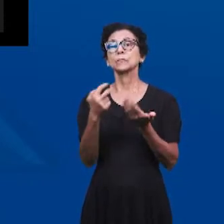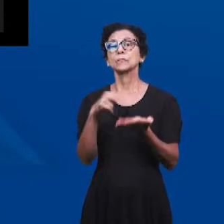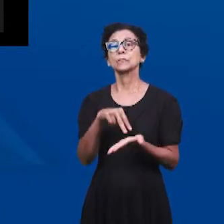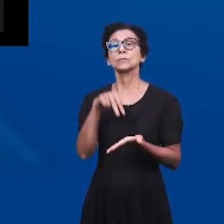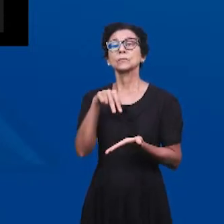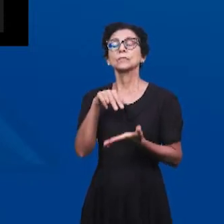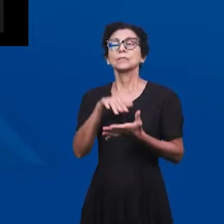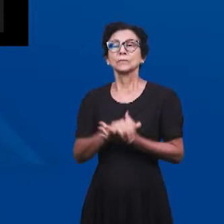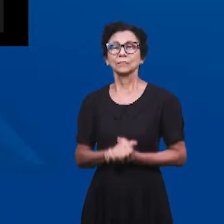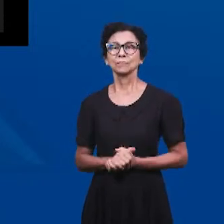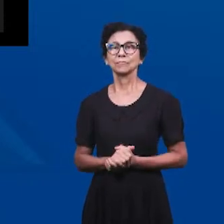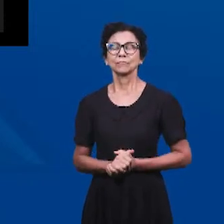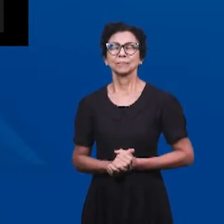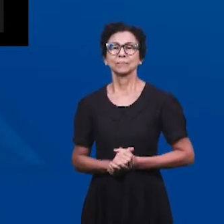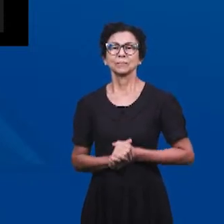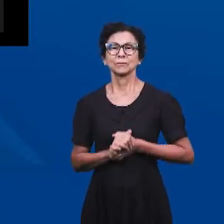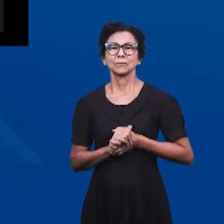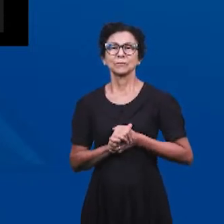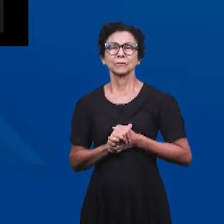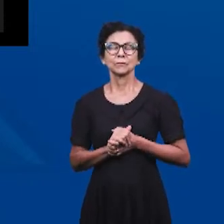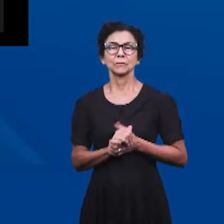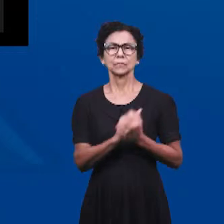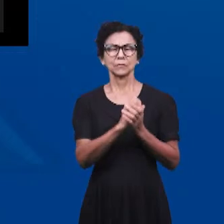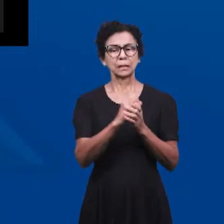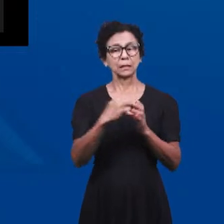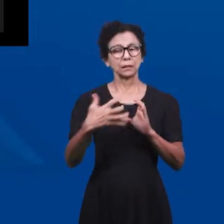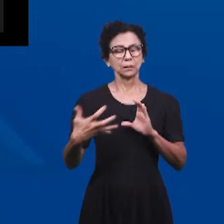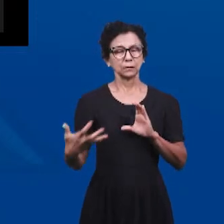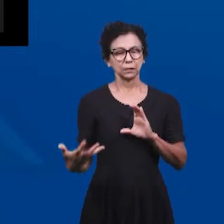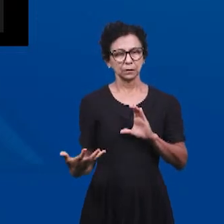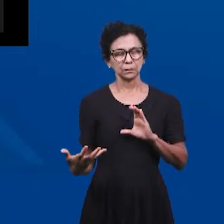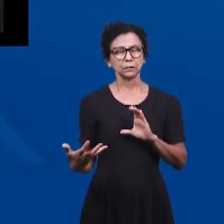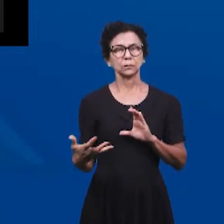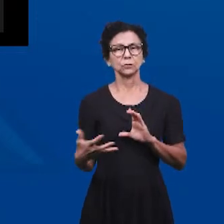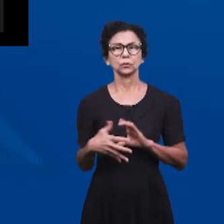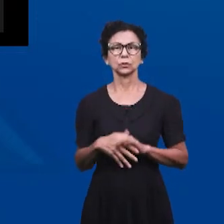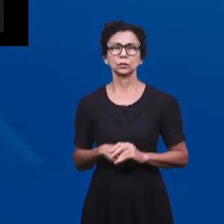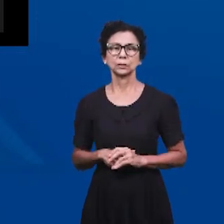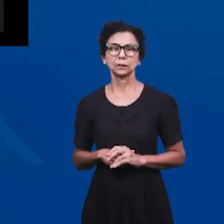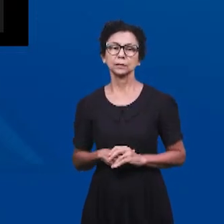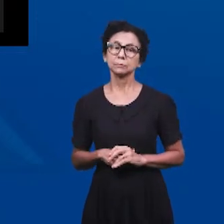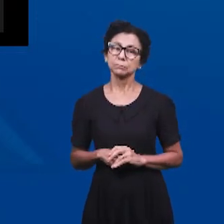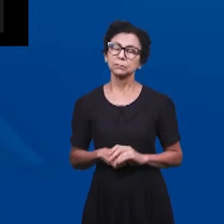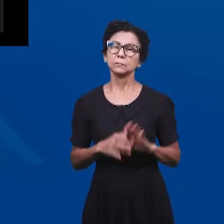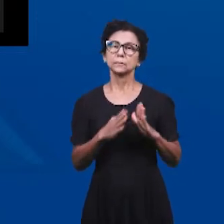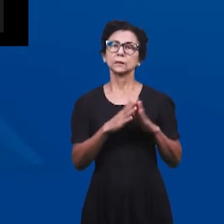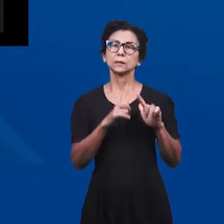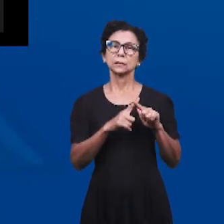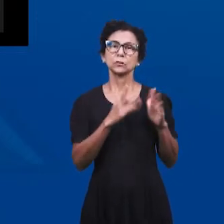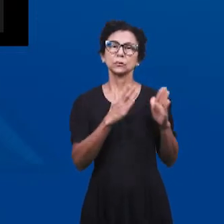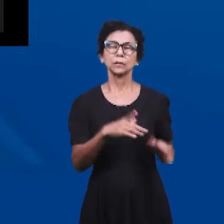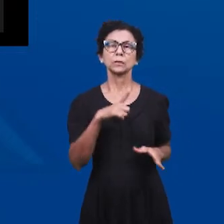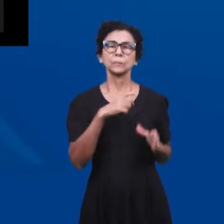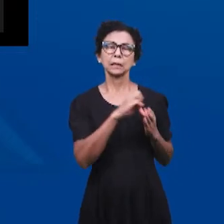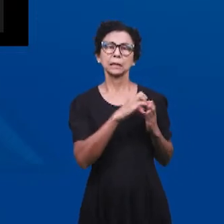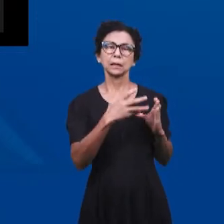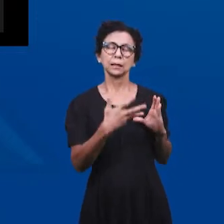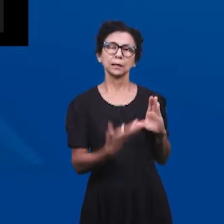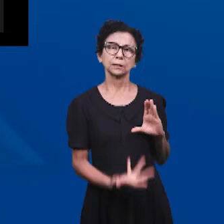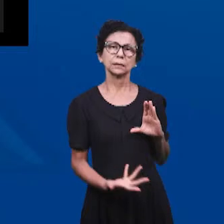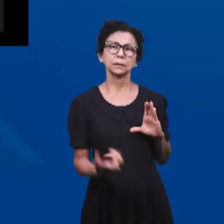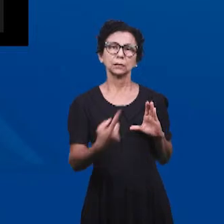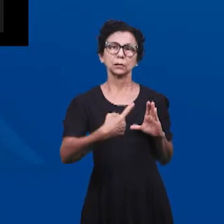vê glorificado. Com essas características, mas a igreja fiel também possui essas características, pois